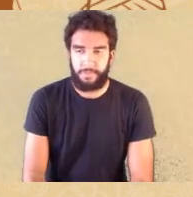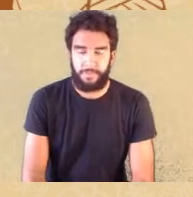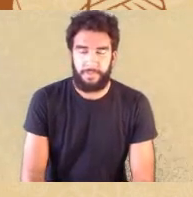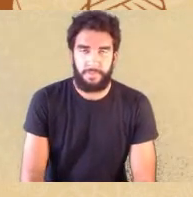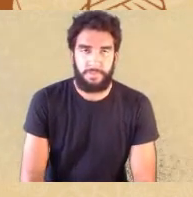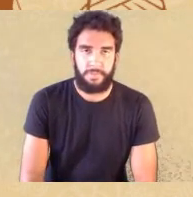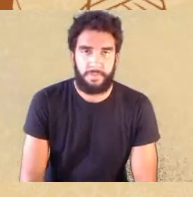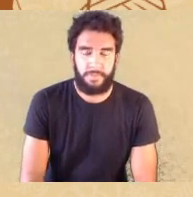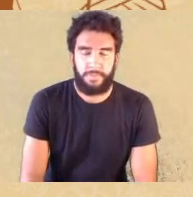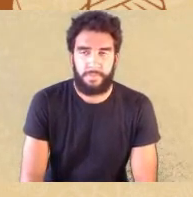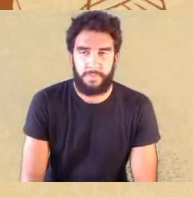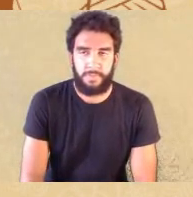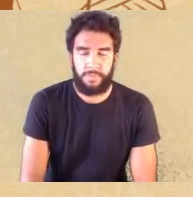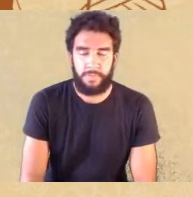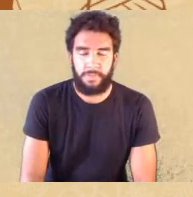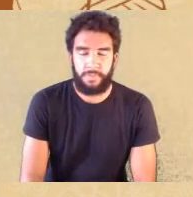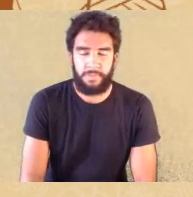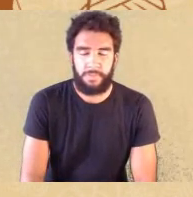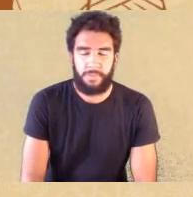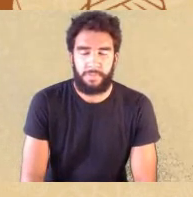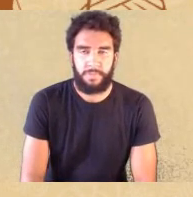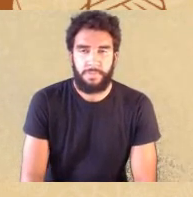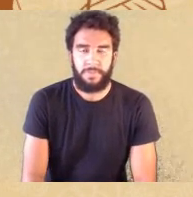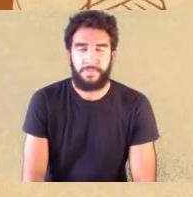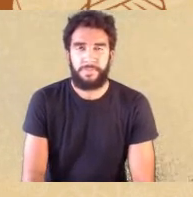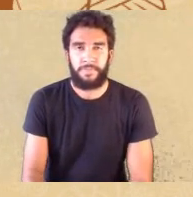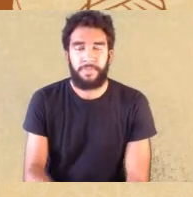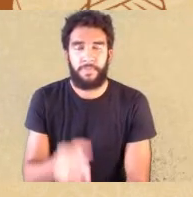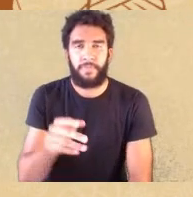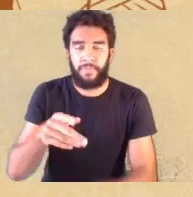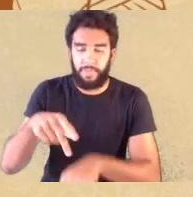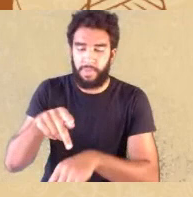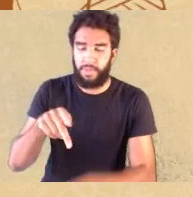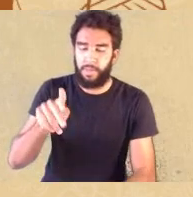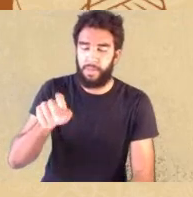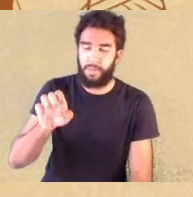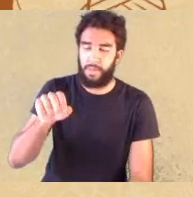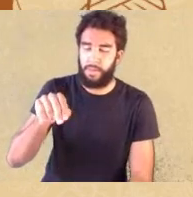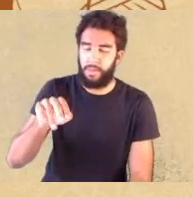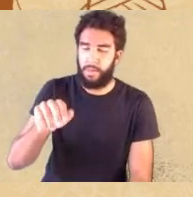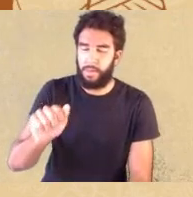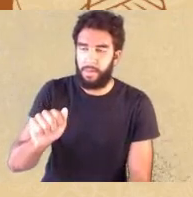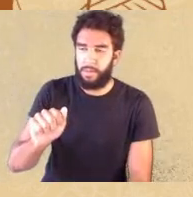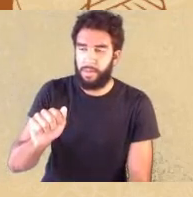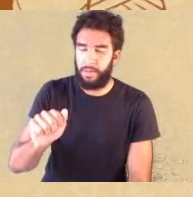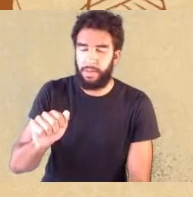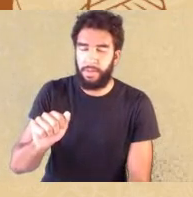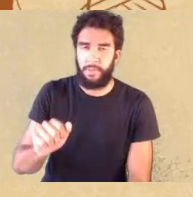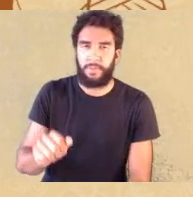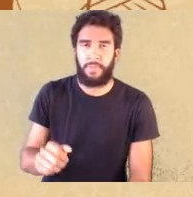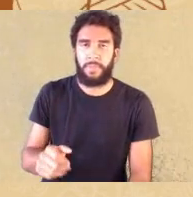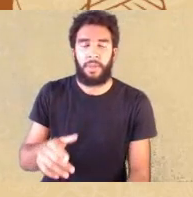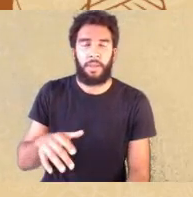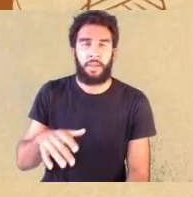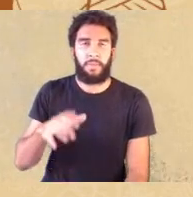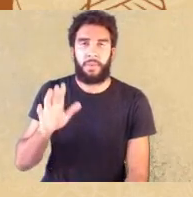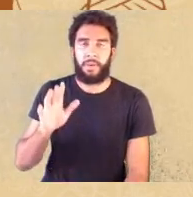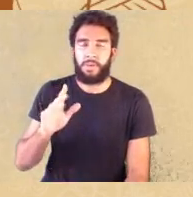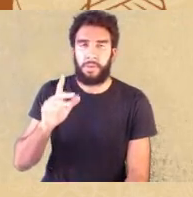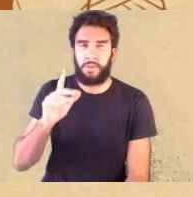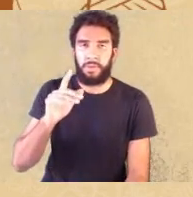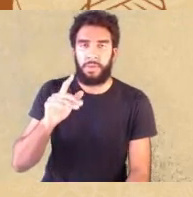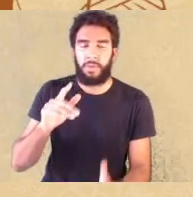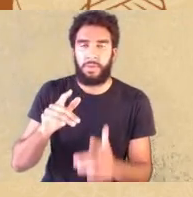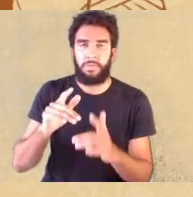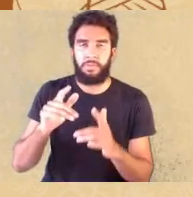Ansiedade. Claro, é o Quênia. Lá houve relato, a gente identificou nos instrumentos mais altos esses fatores de ansiedade também,